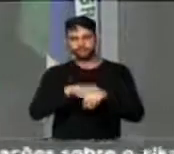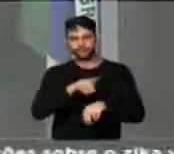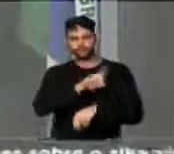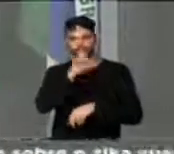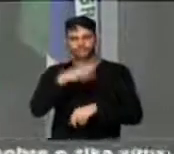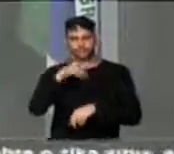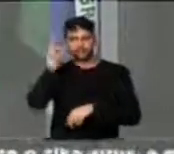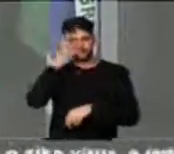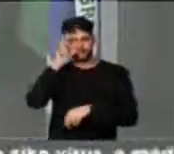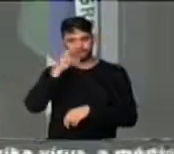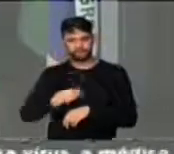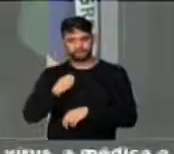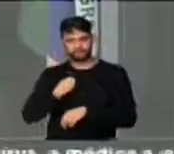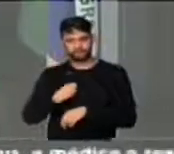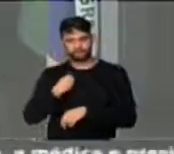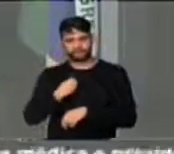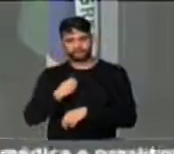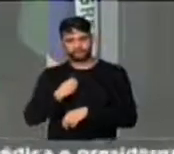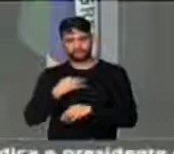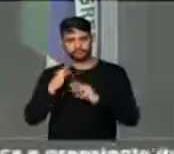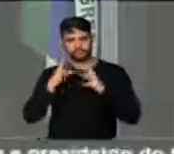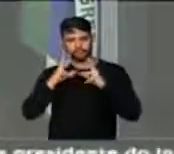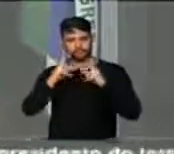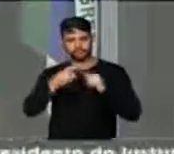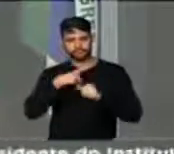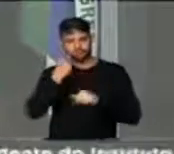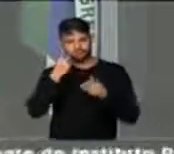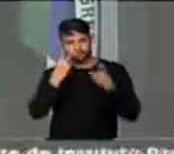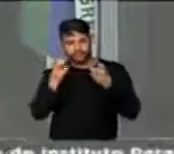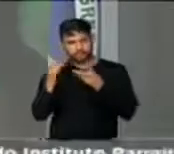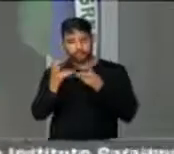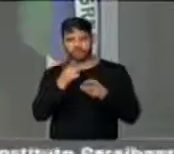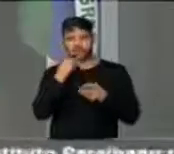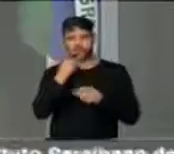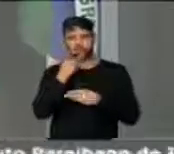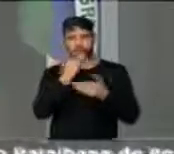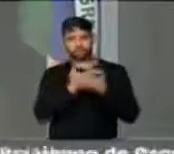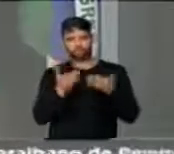sua história todos viessem aqui dizer amém.